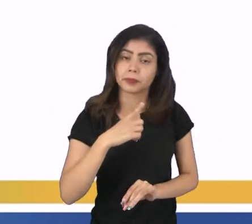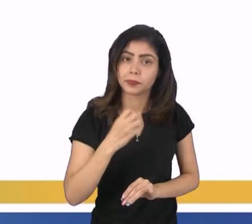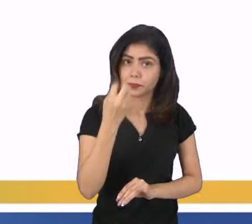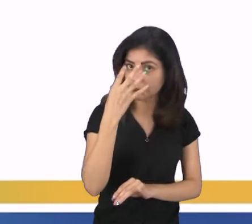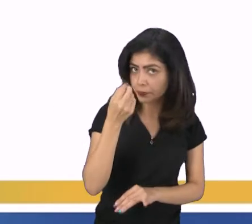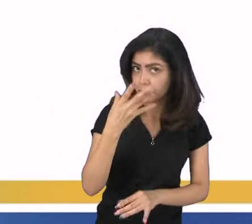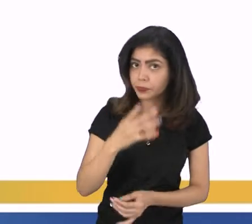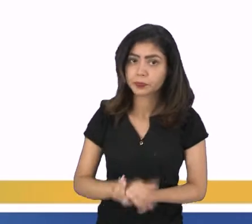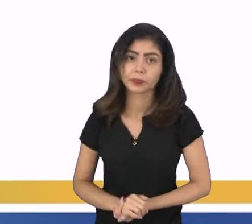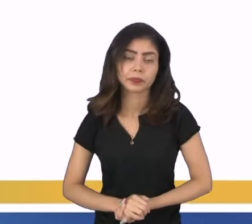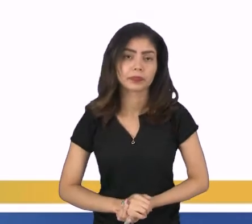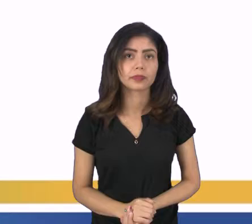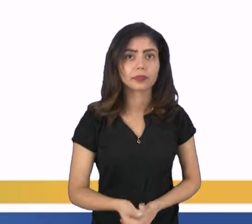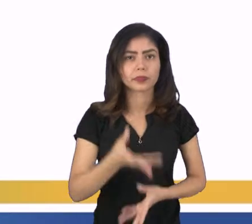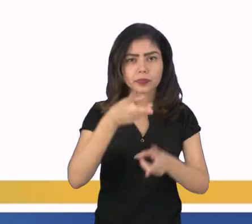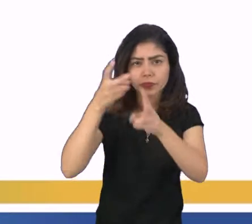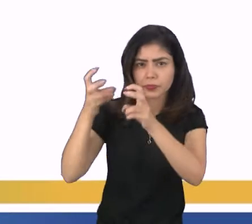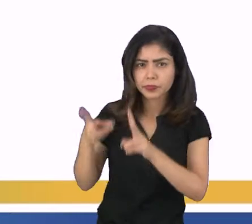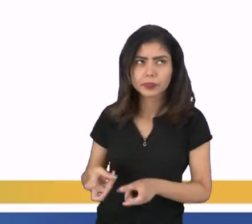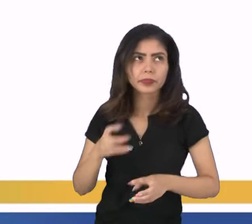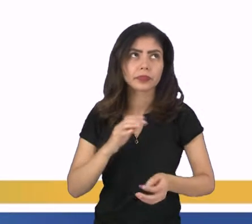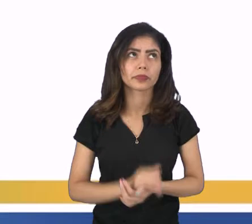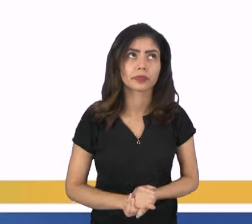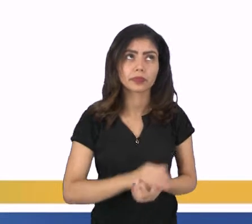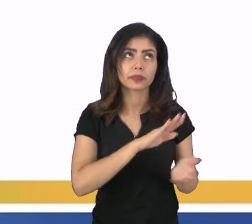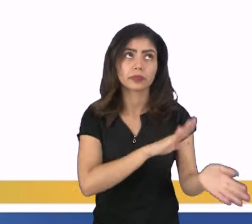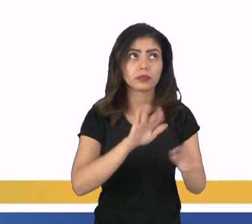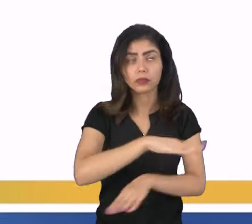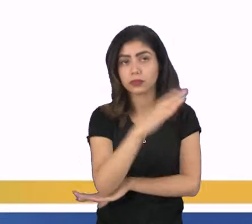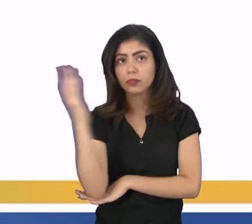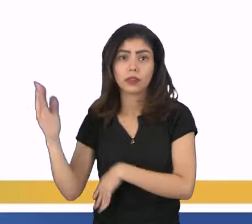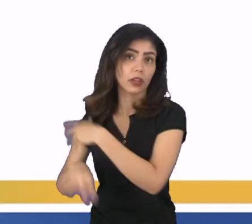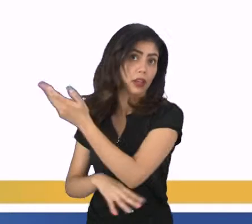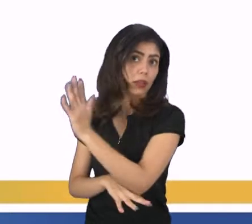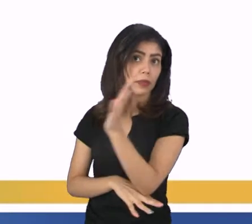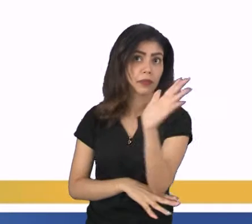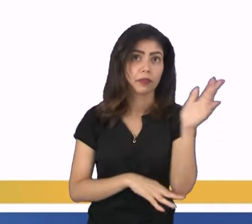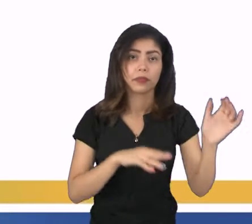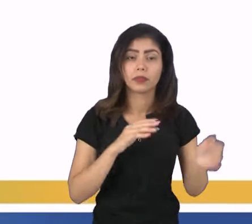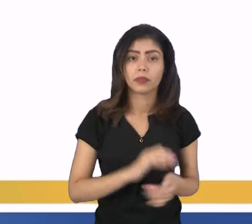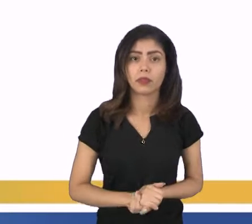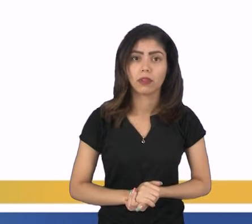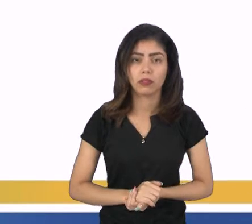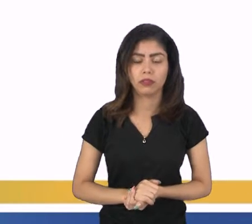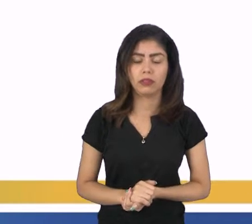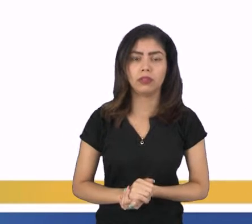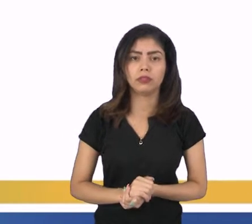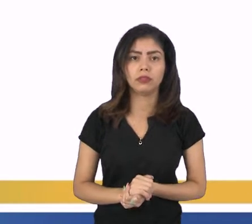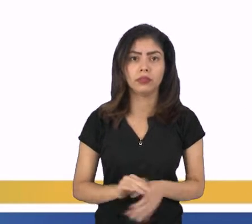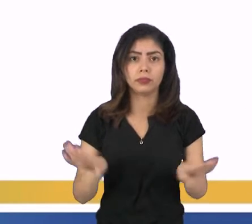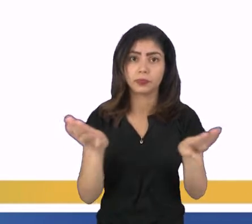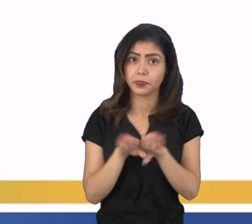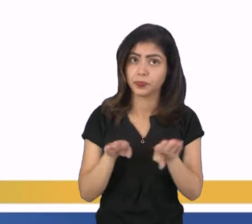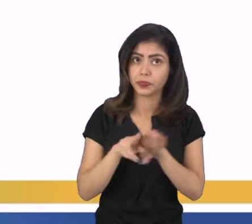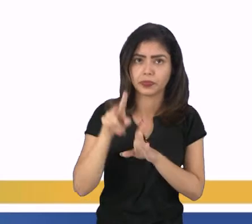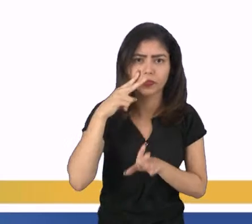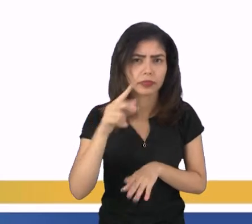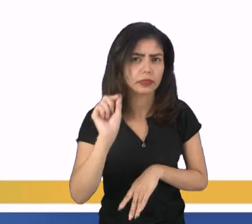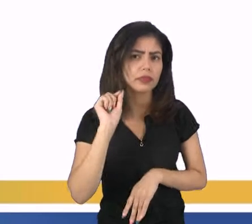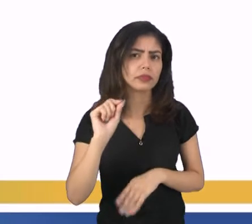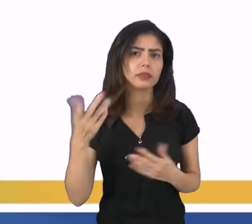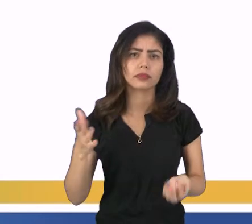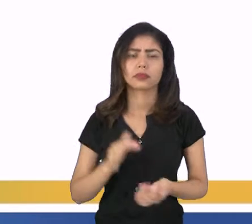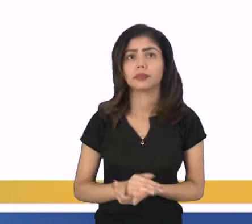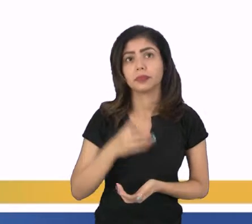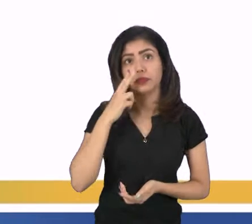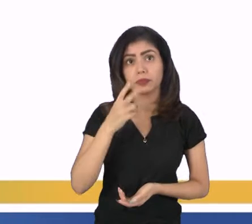nessa fotografia. Perceber a paisagem, exatamente perceber as coisas, então aquilo que você vê. Então